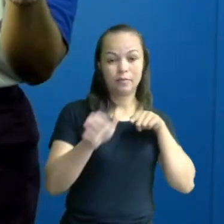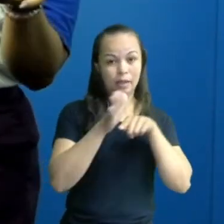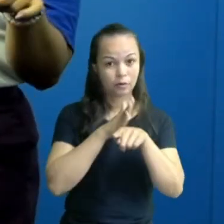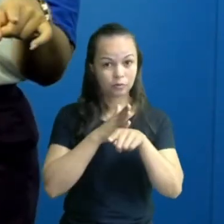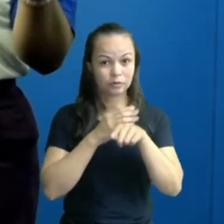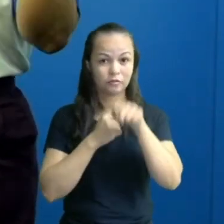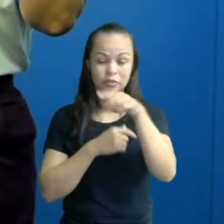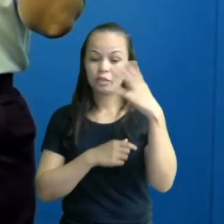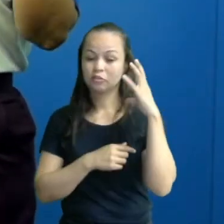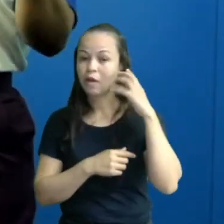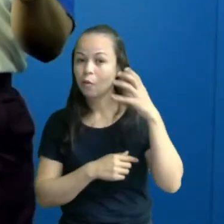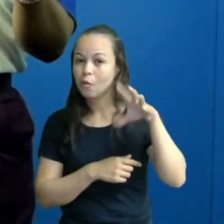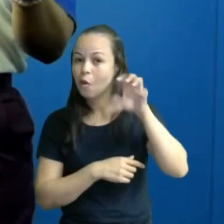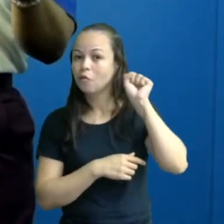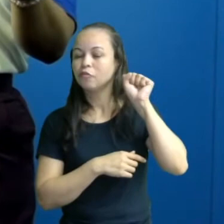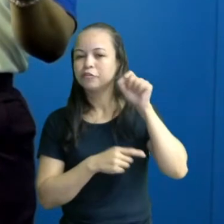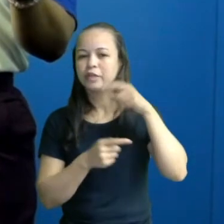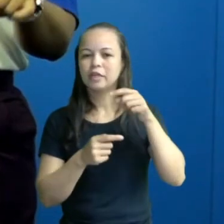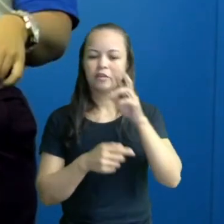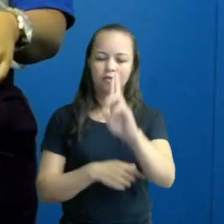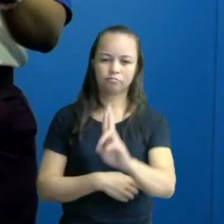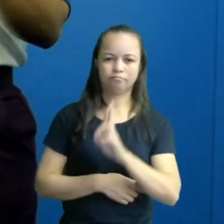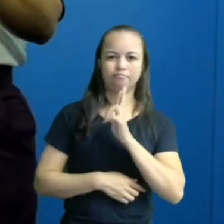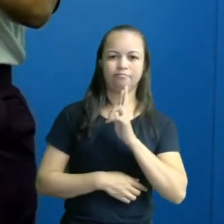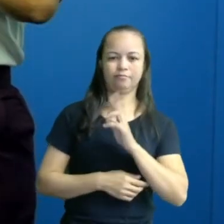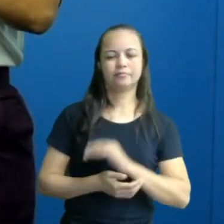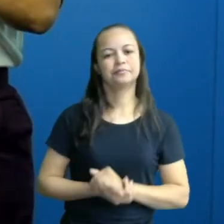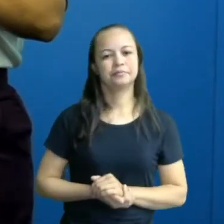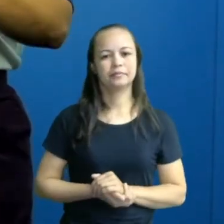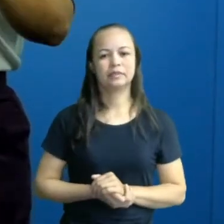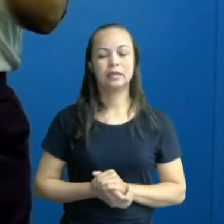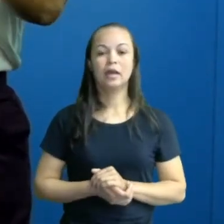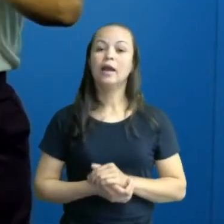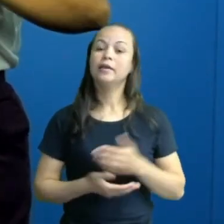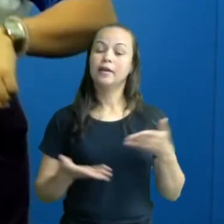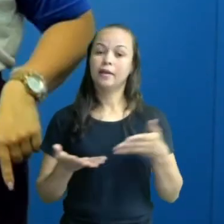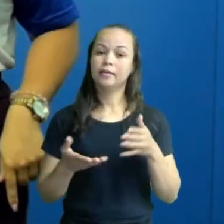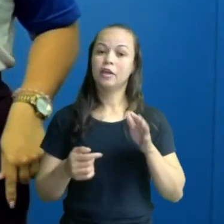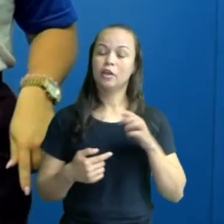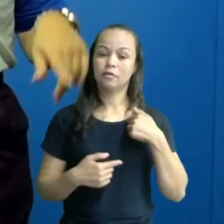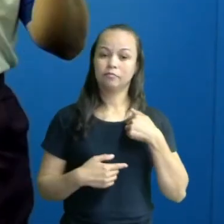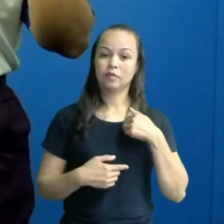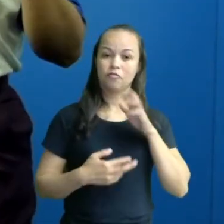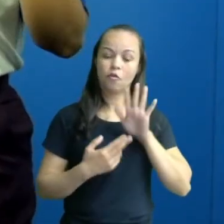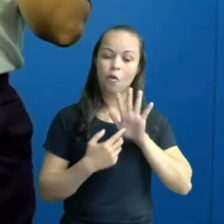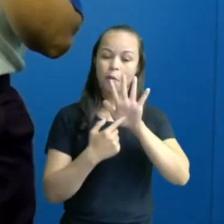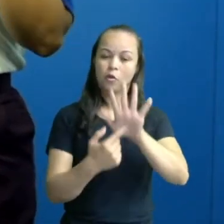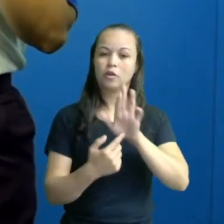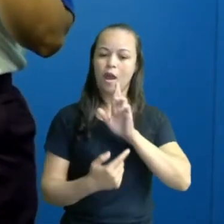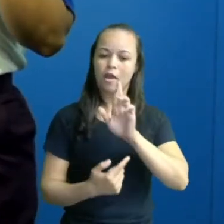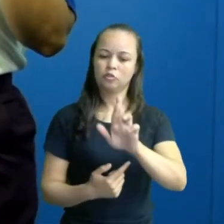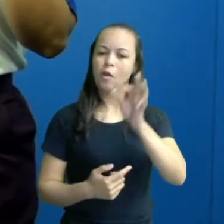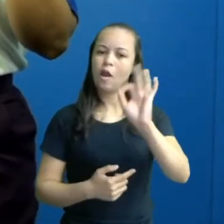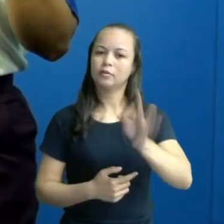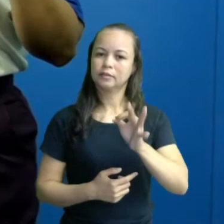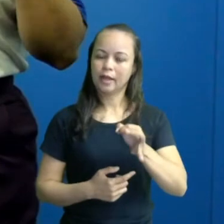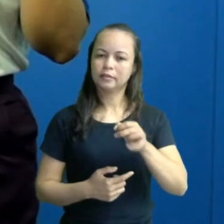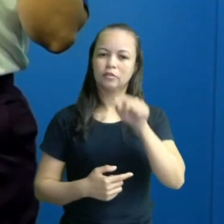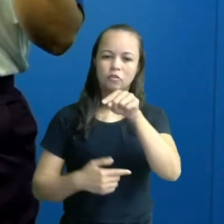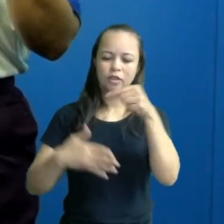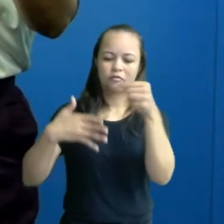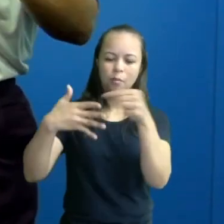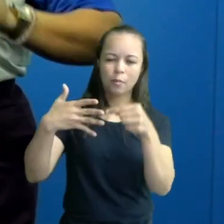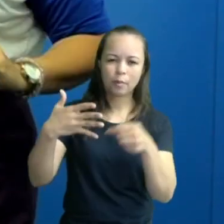ouvir daí e vão falar a resposta. E aí eu vou mostrar a resposta certa, vocês vão marcando quantas vocês